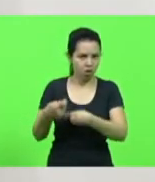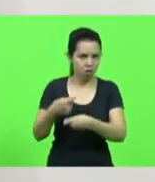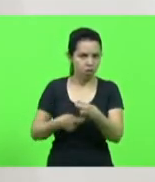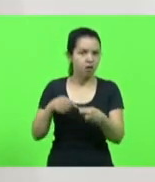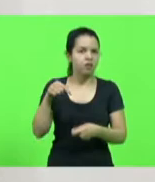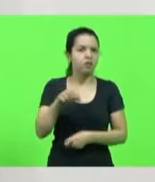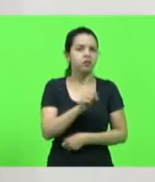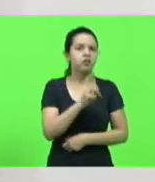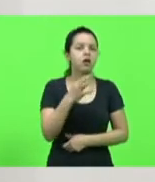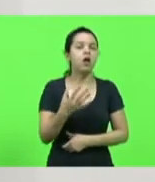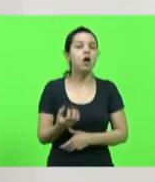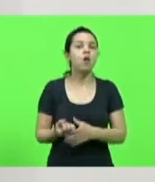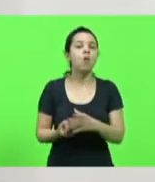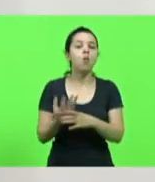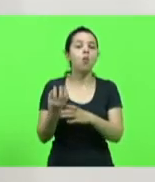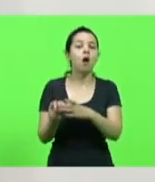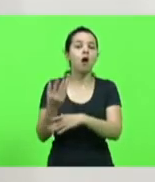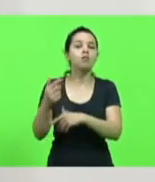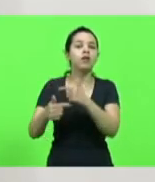indireto do agronegócio?